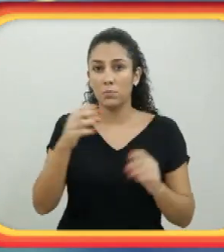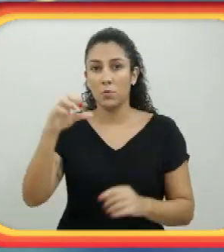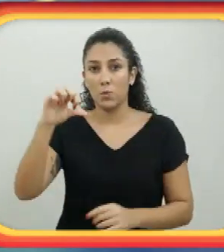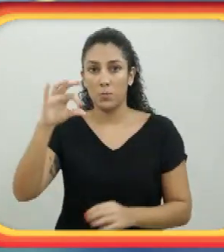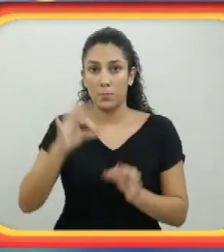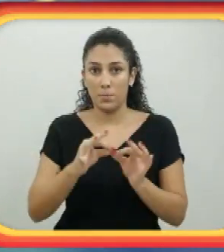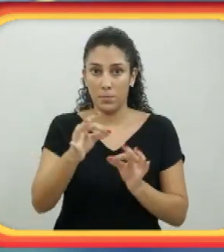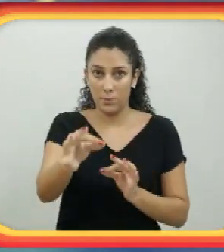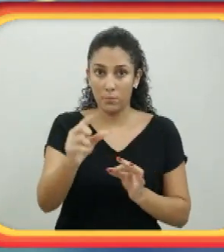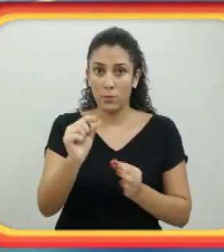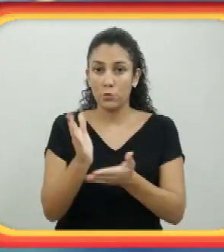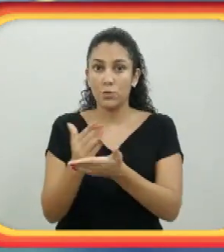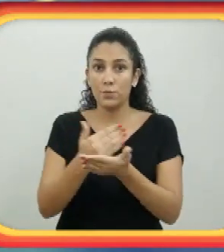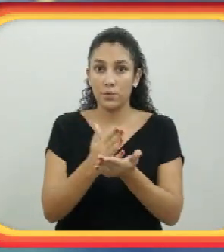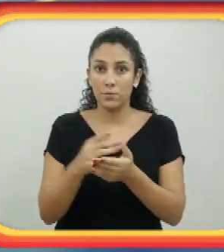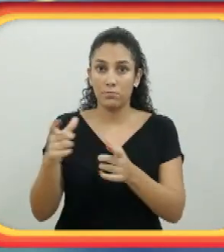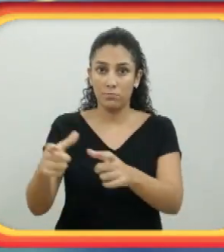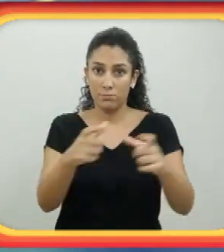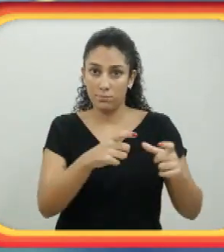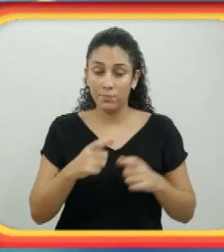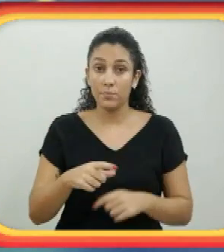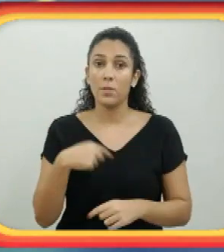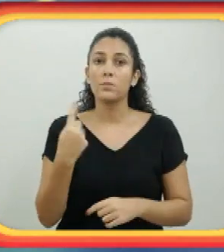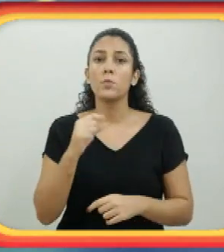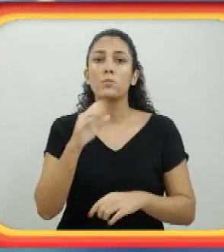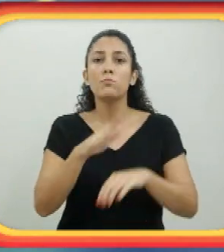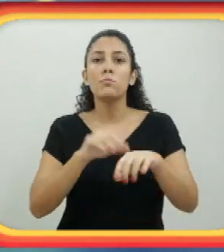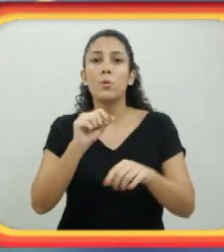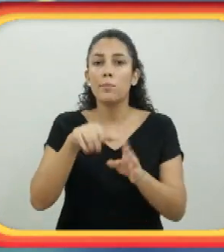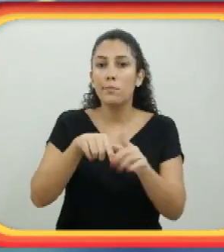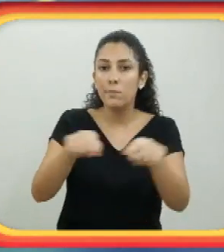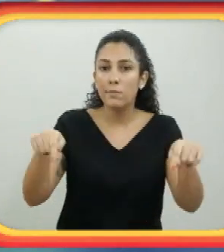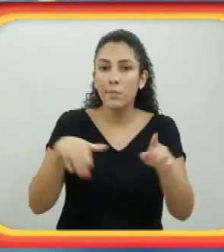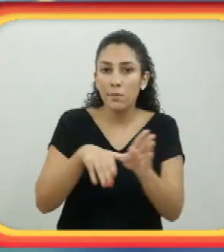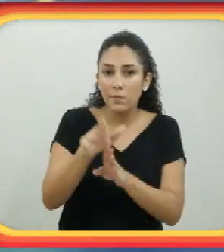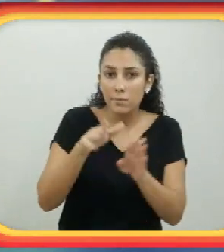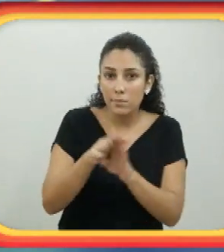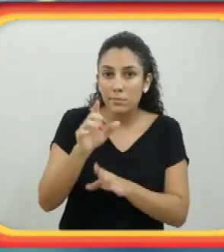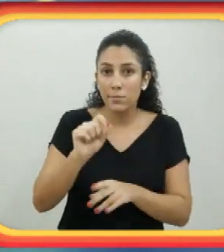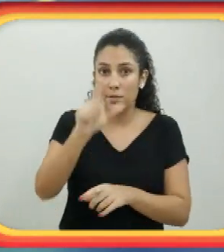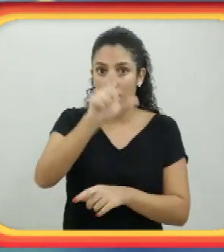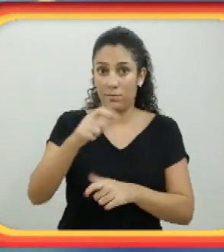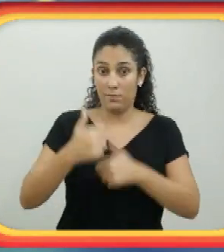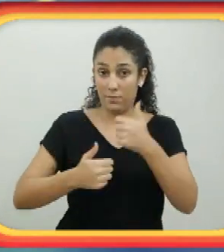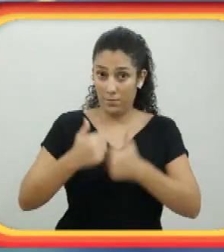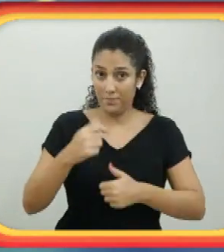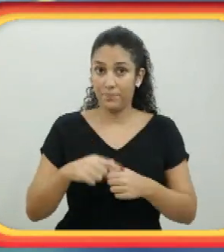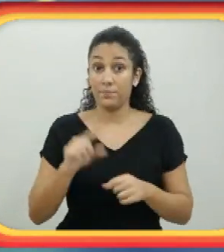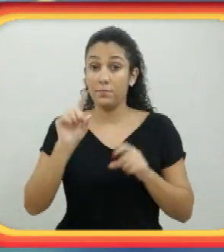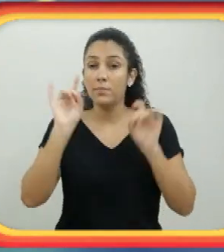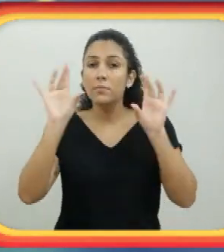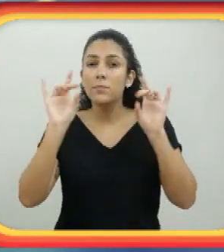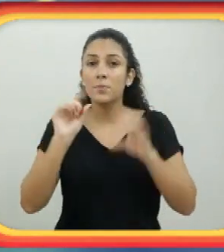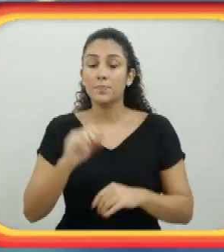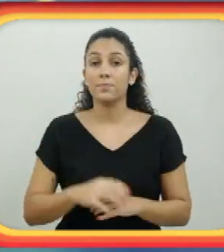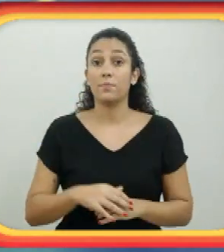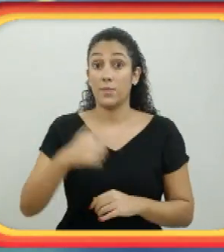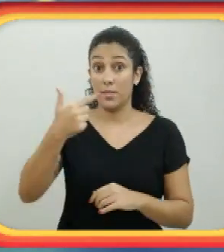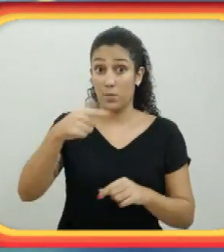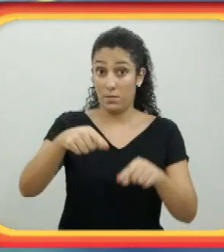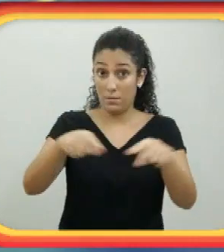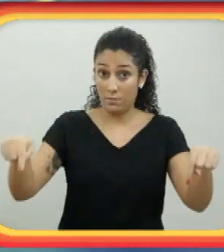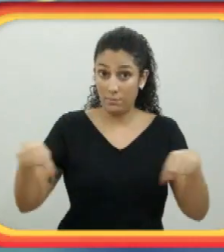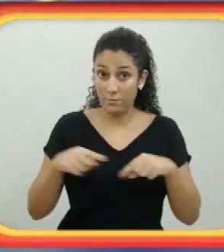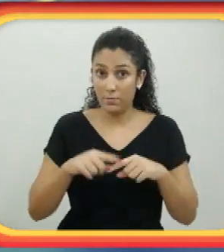espacialmente. Uma segunda área, que é a área de lançamento, que a bola obrigatoriamente tem que bater nessa área. E bater